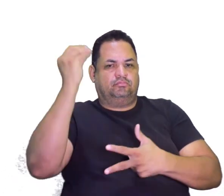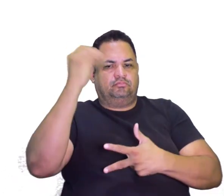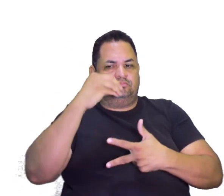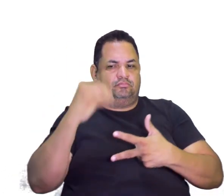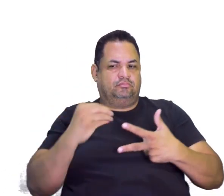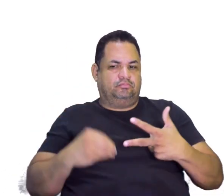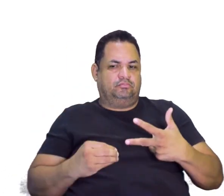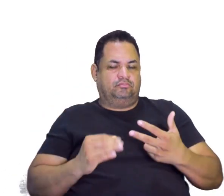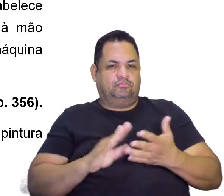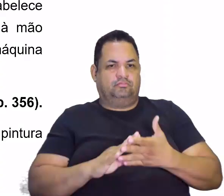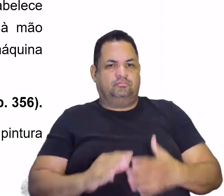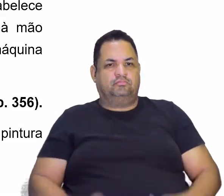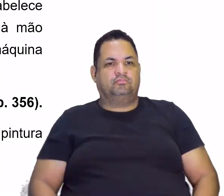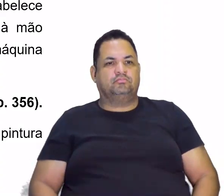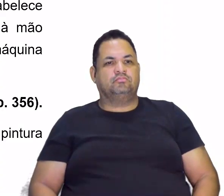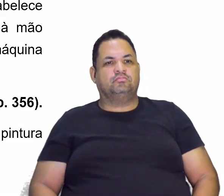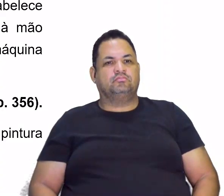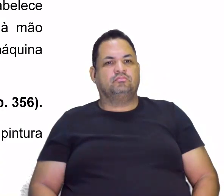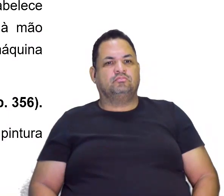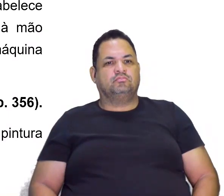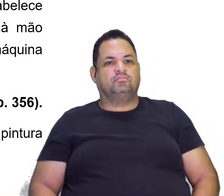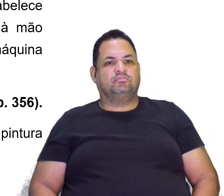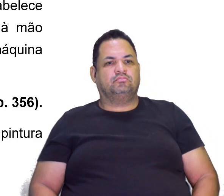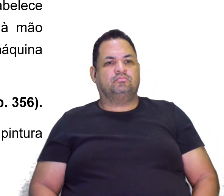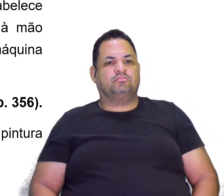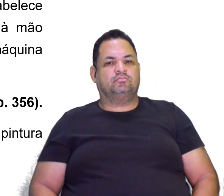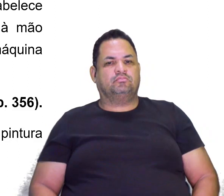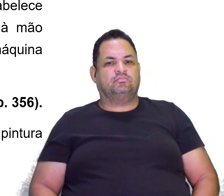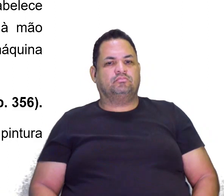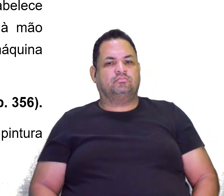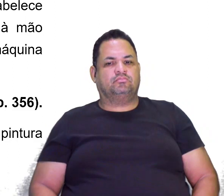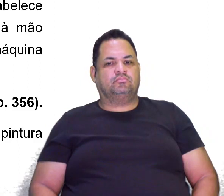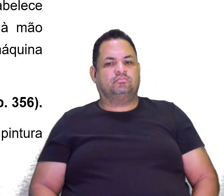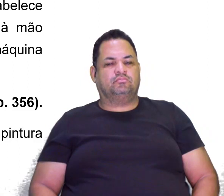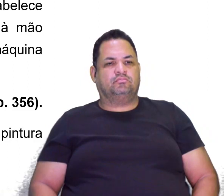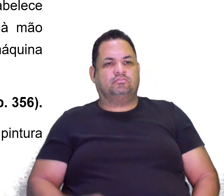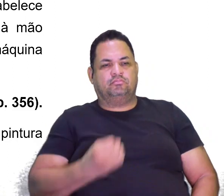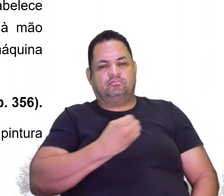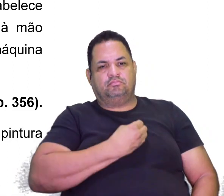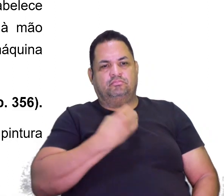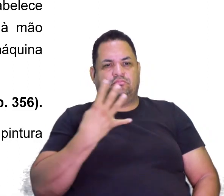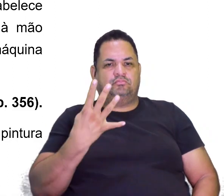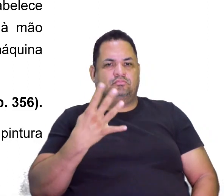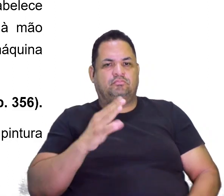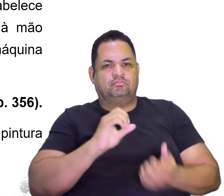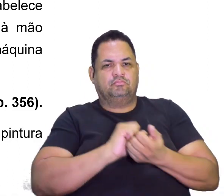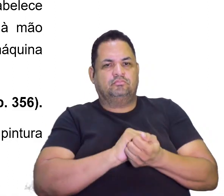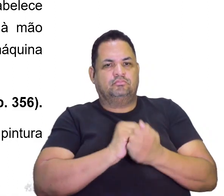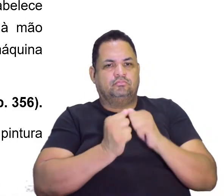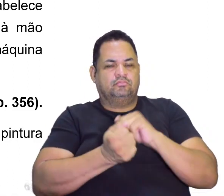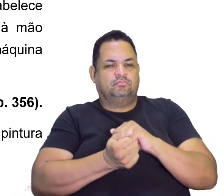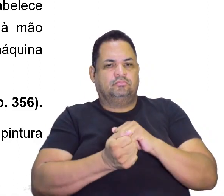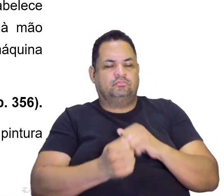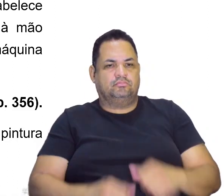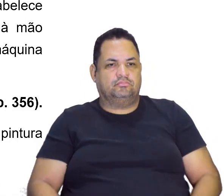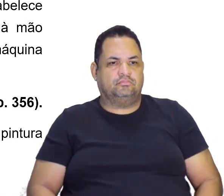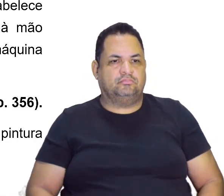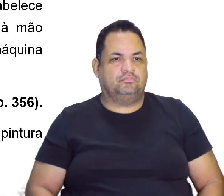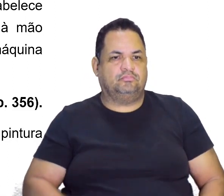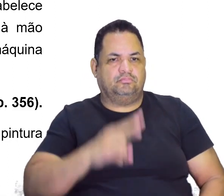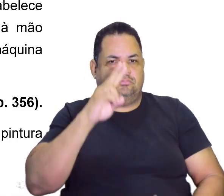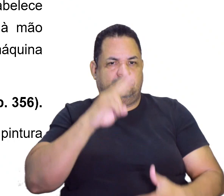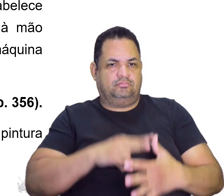lá do Enem, né? Então, uma questão de número 4, uma questão adaptada. Diz o seguinte: